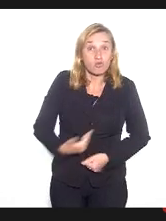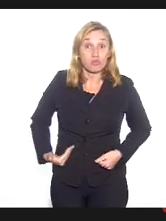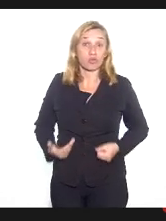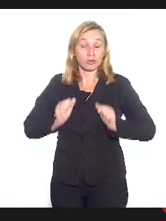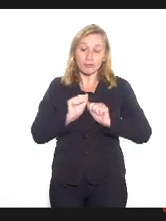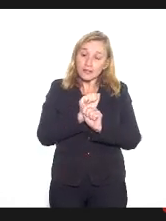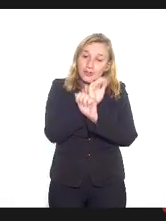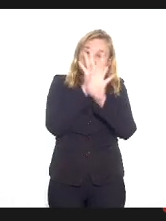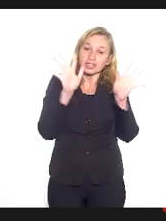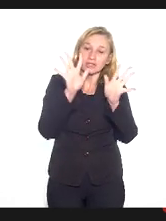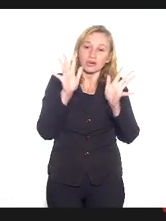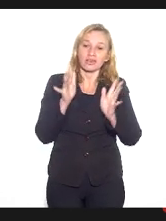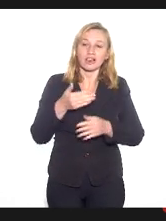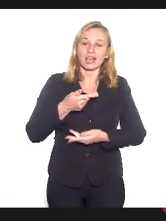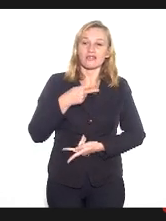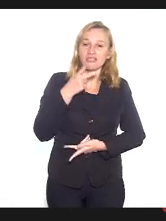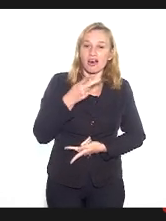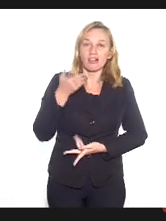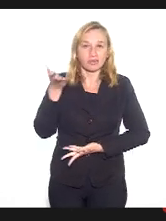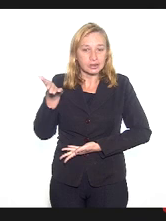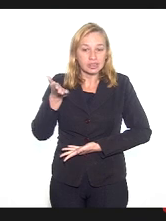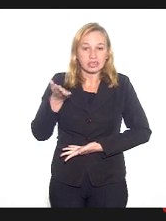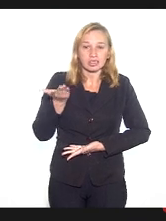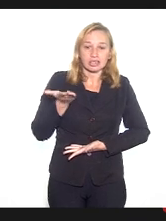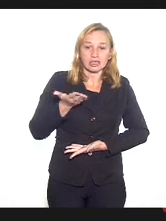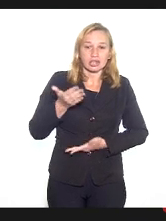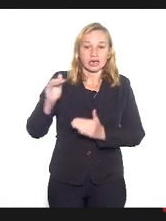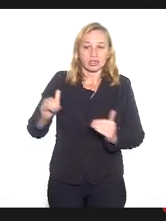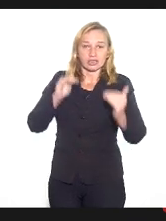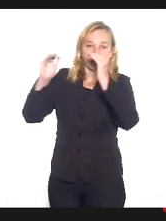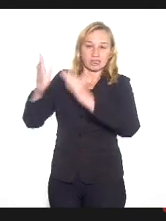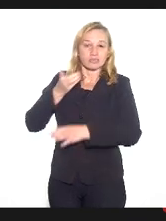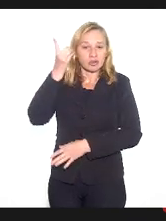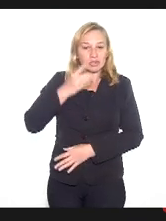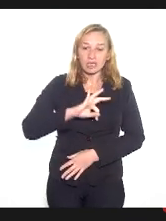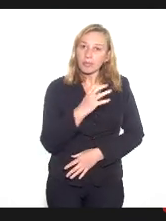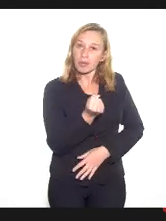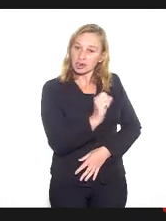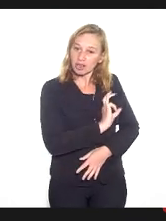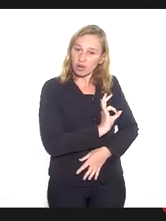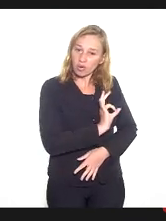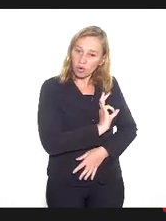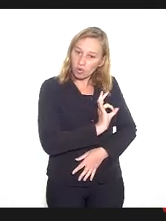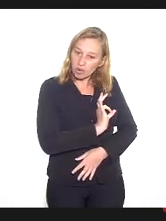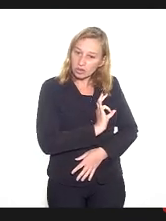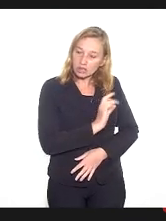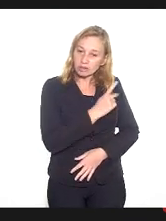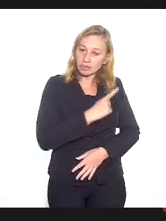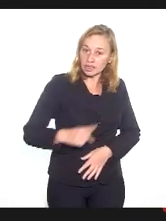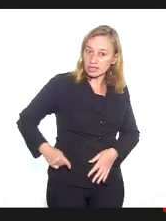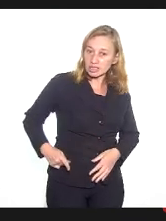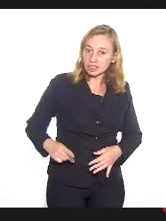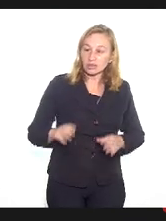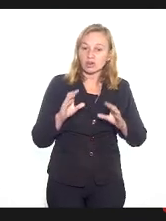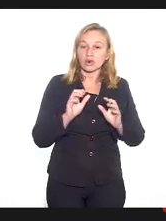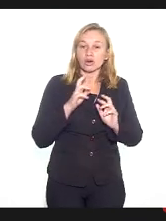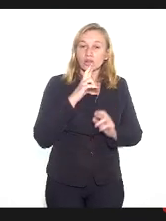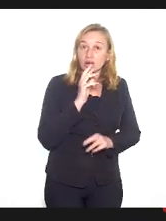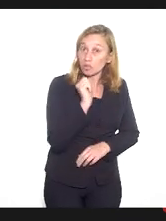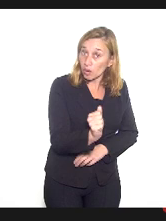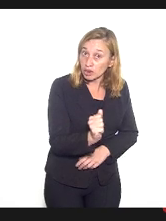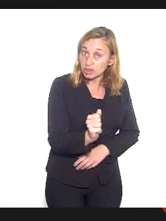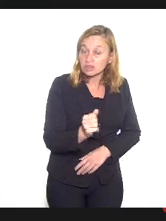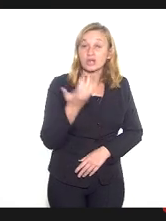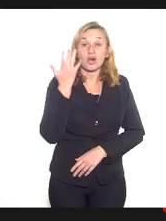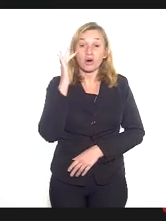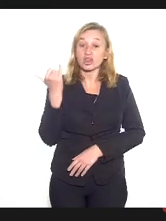esclarecedora. Faço das palavras da excelentíssima deputada Marta Rocha e do presidente da comissão, Rodrigo Amorim, as minhas. Eu acho que